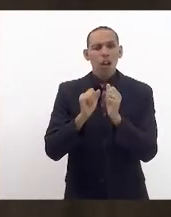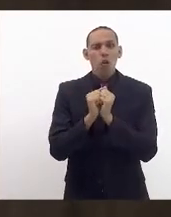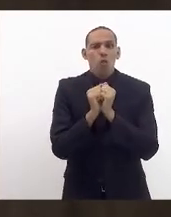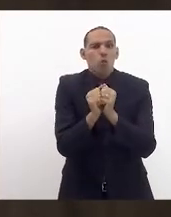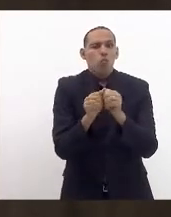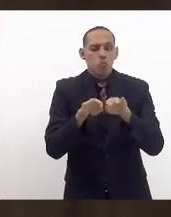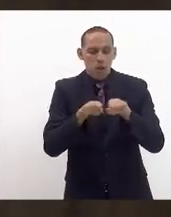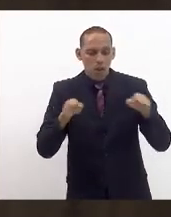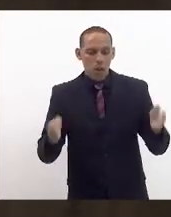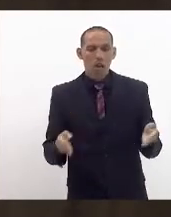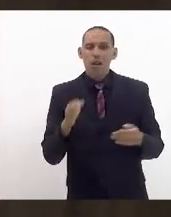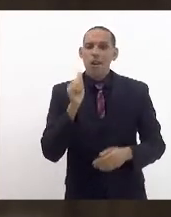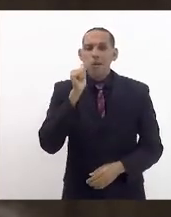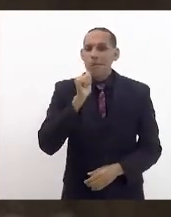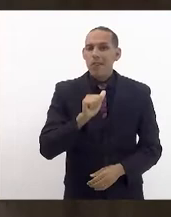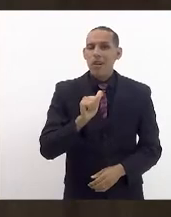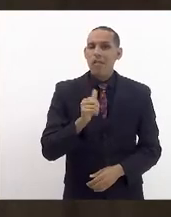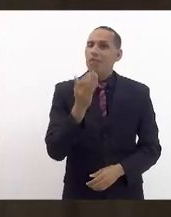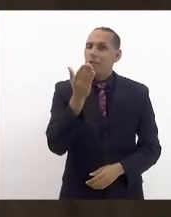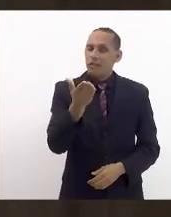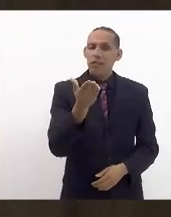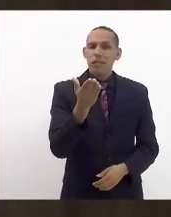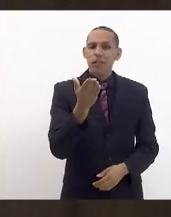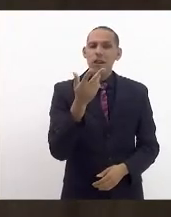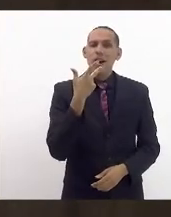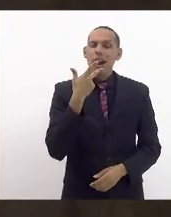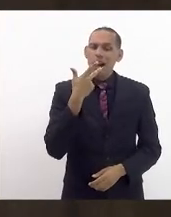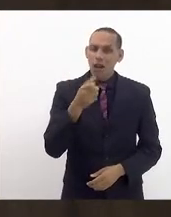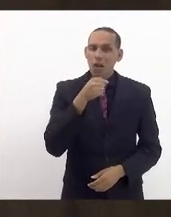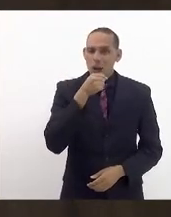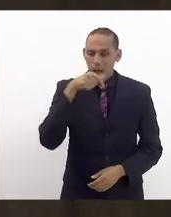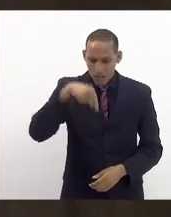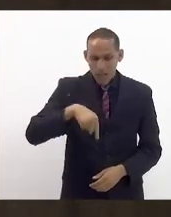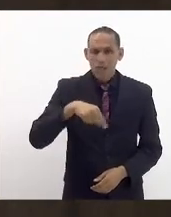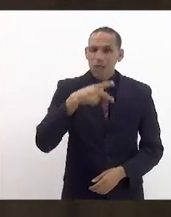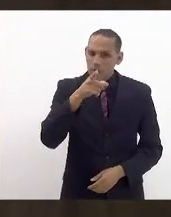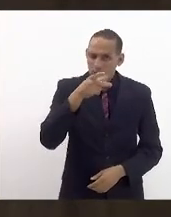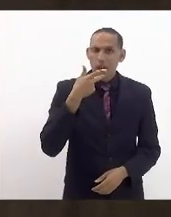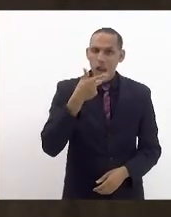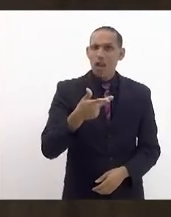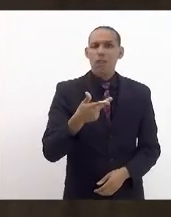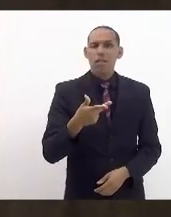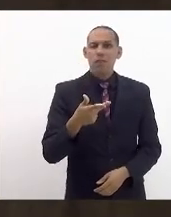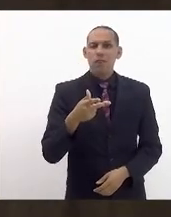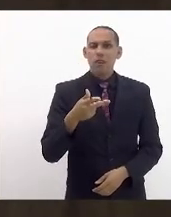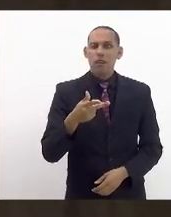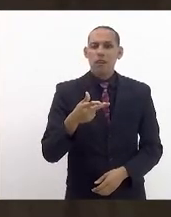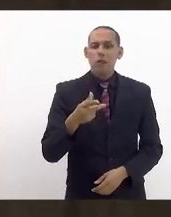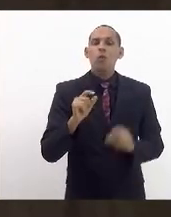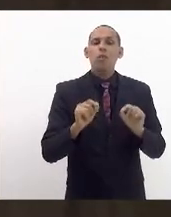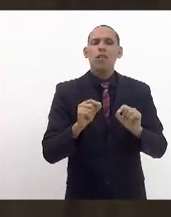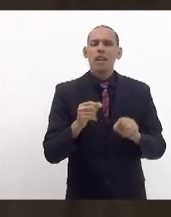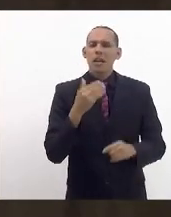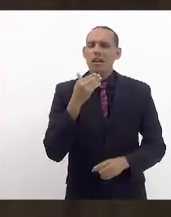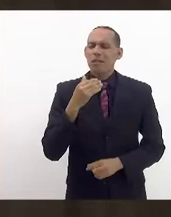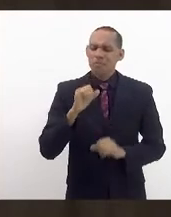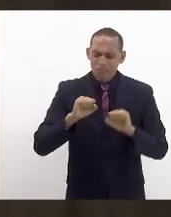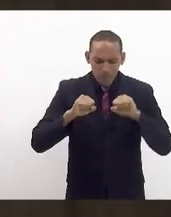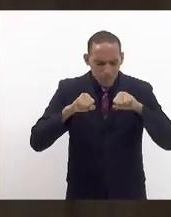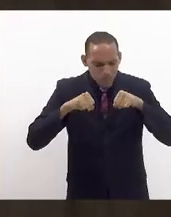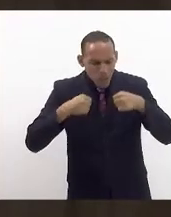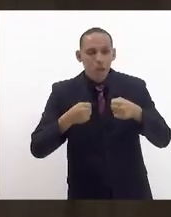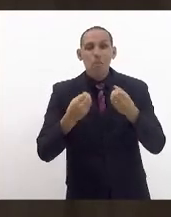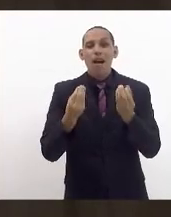bancada feminina e Vossa Excelência falou aqui no microfone que ia fazer o possível e impossível